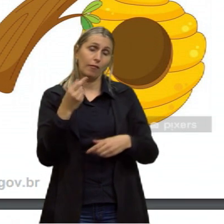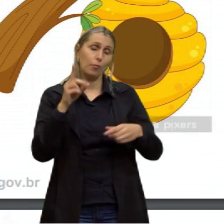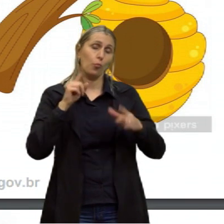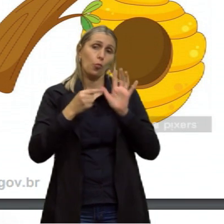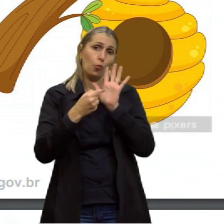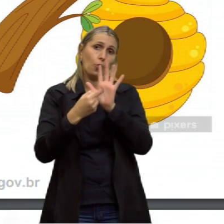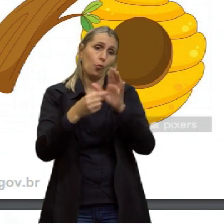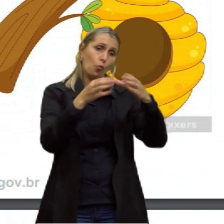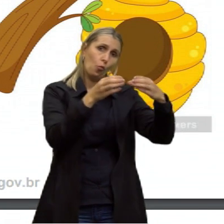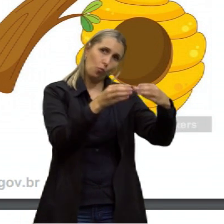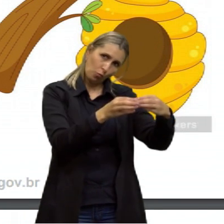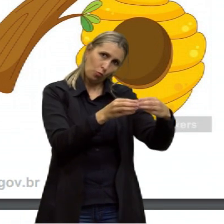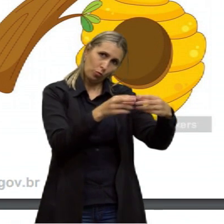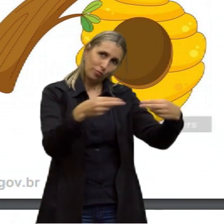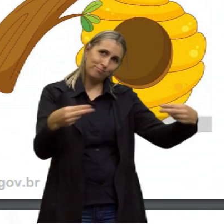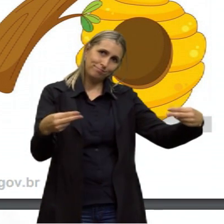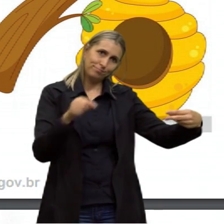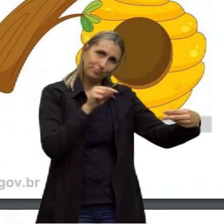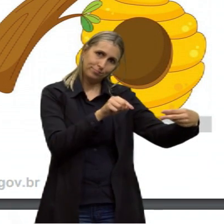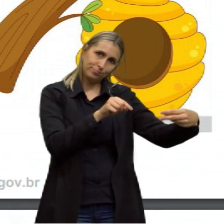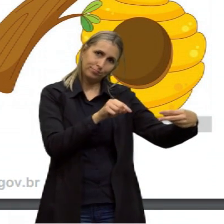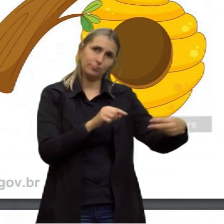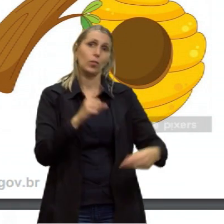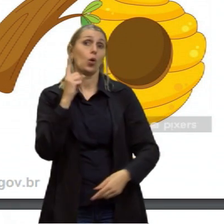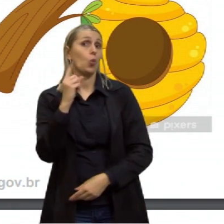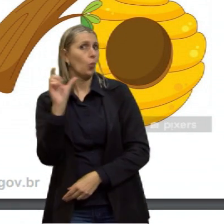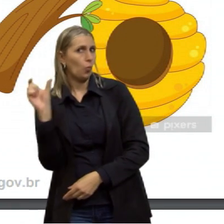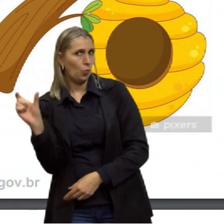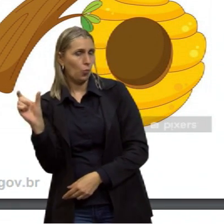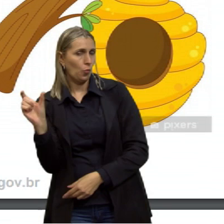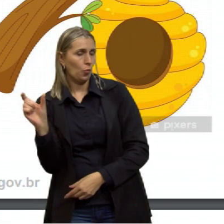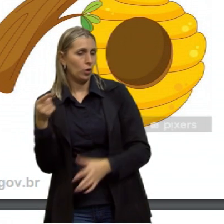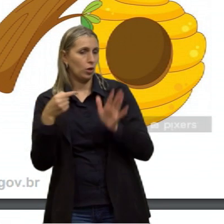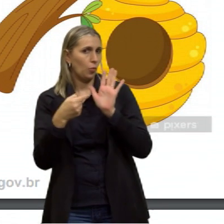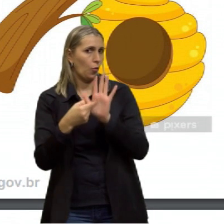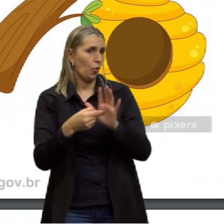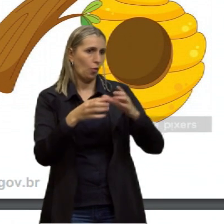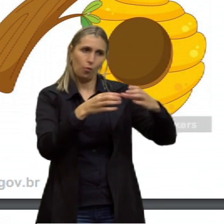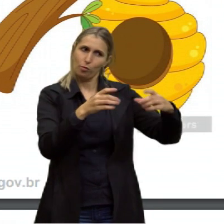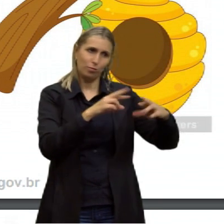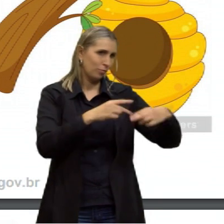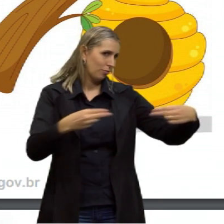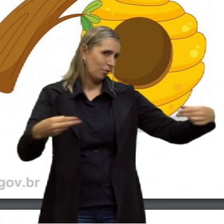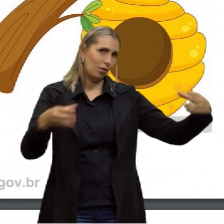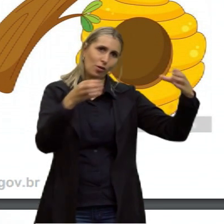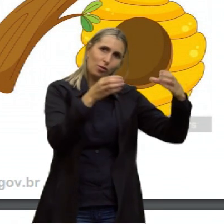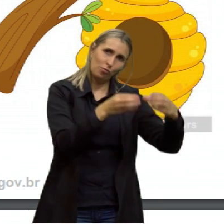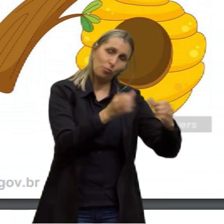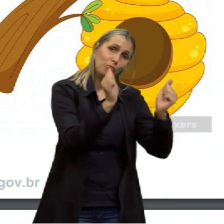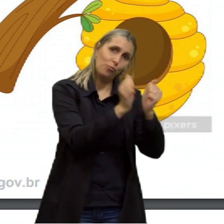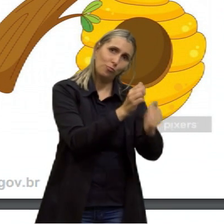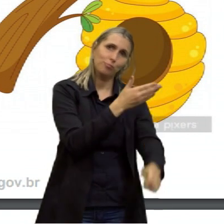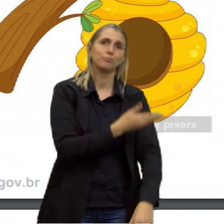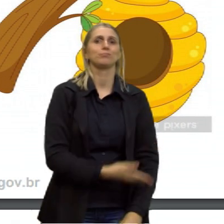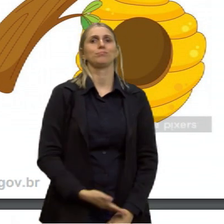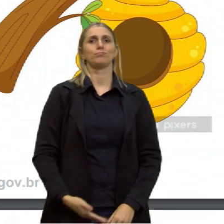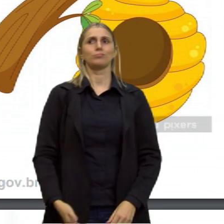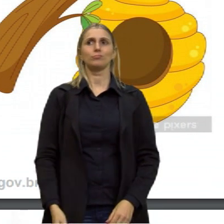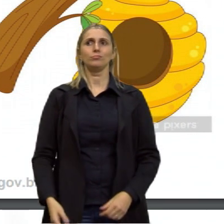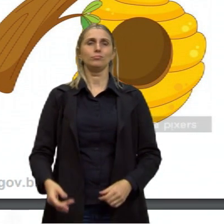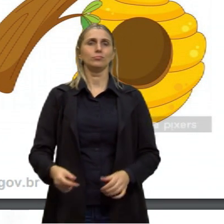um conjunto de coisas tá é uma palavra que determina várias coisas ao mesmo tempo